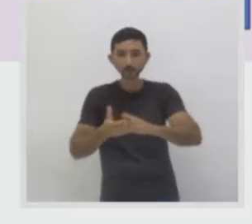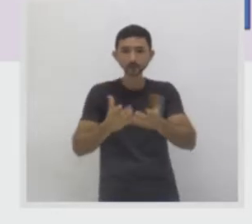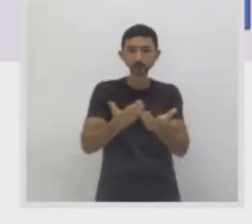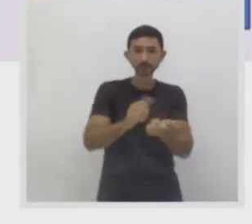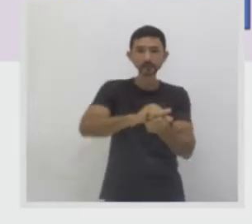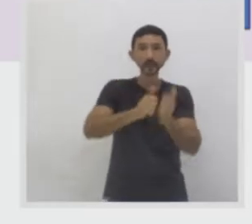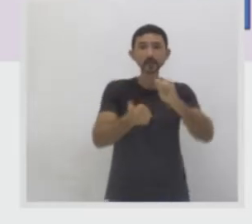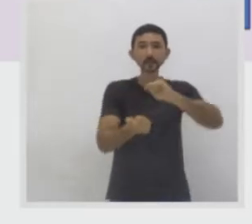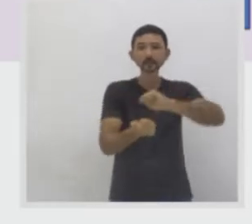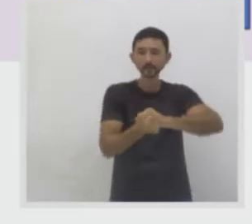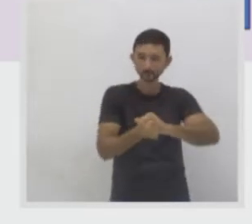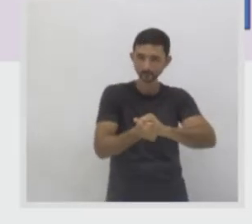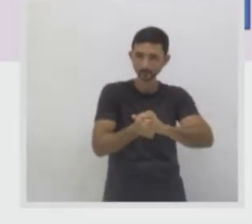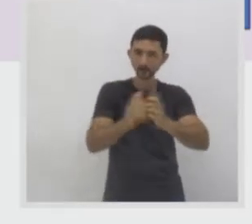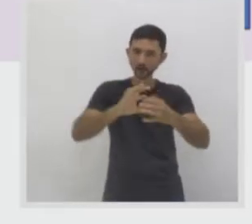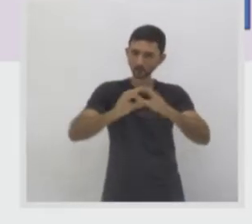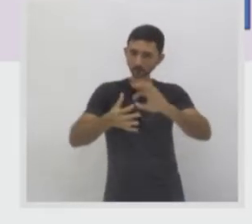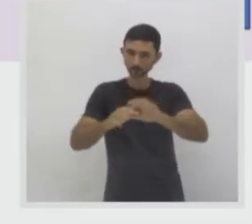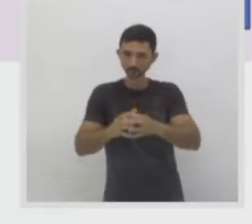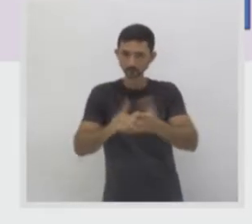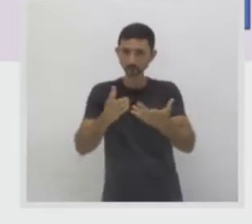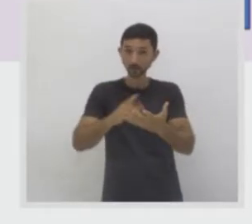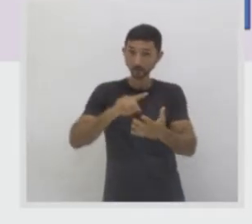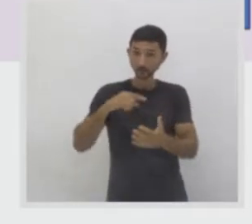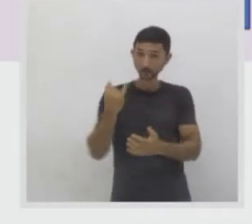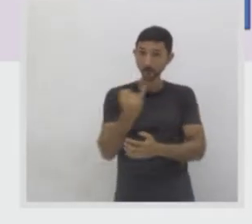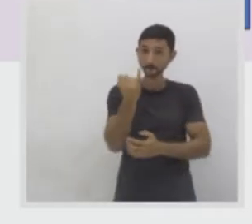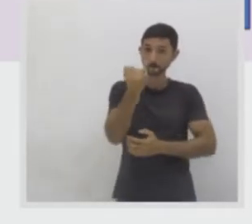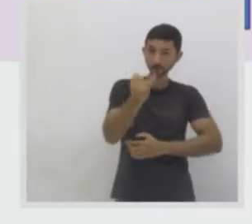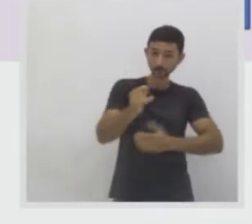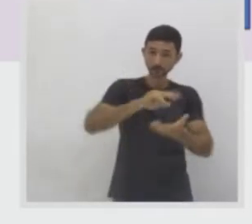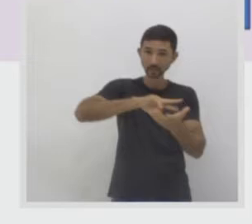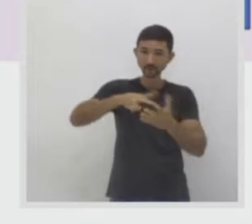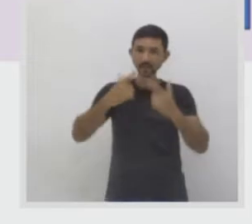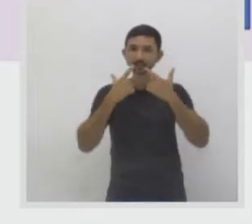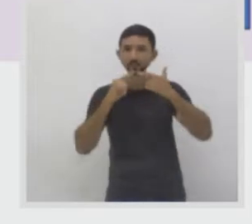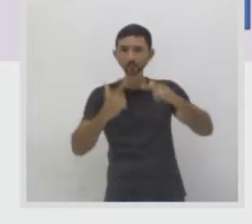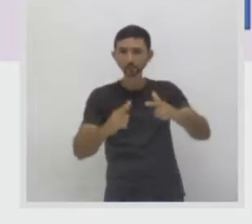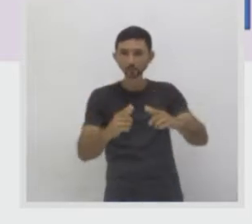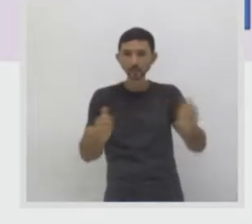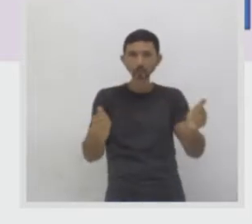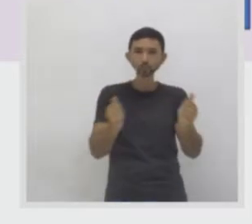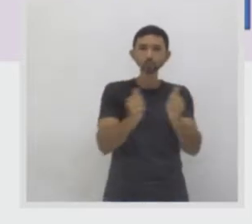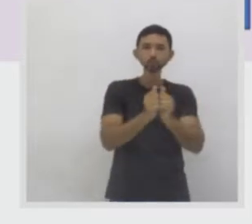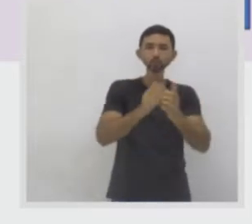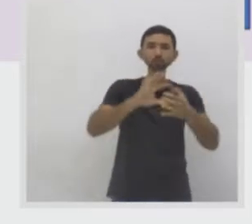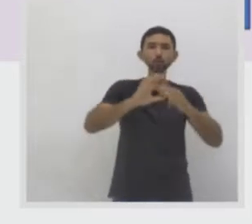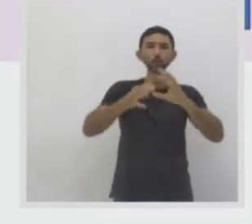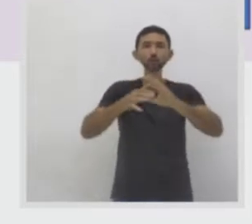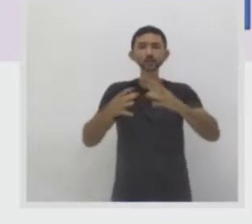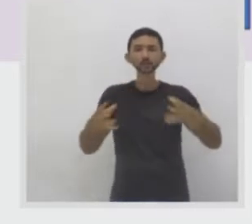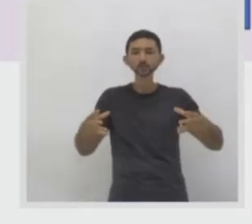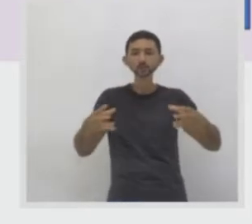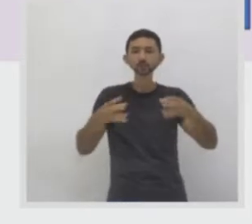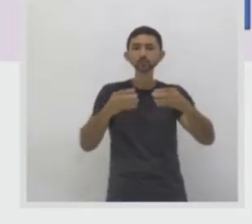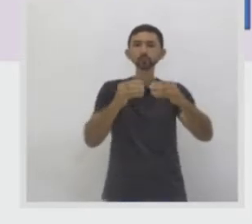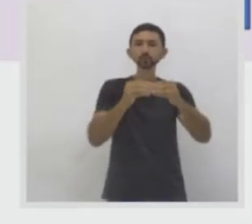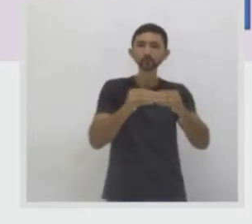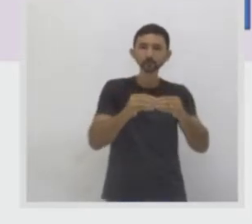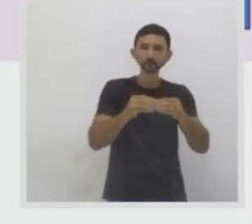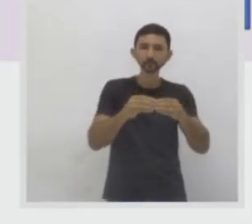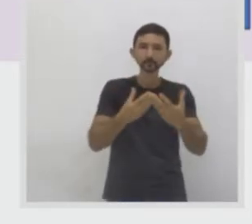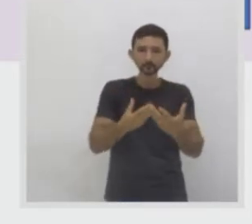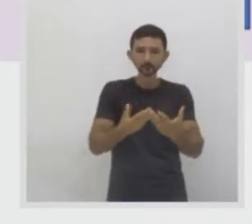a esse contexto. Essa variação, junto com esse contexto, vão formar uma interação e